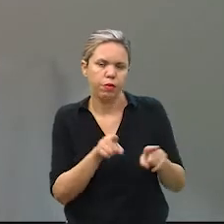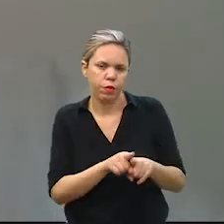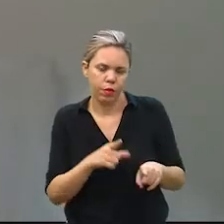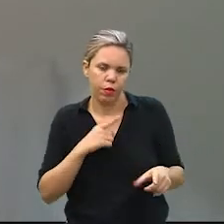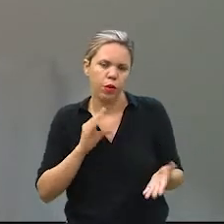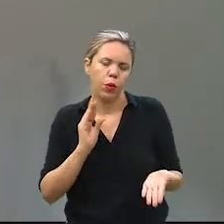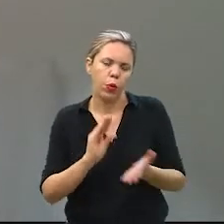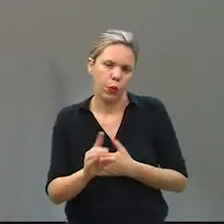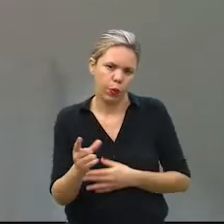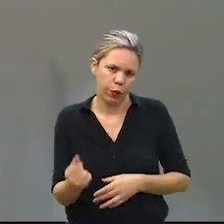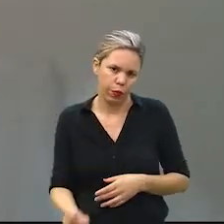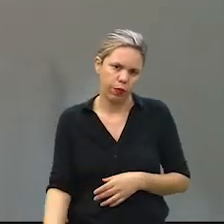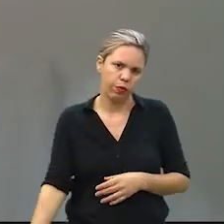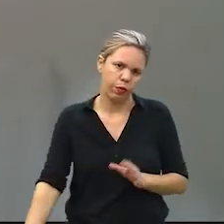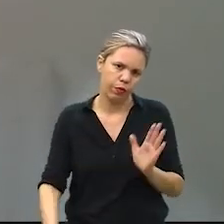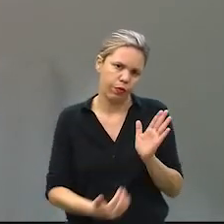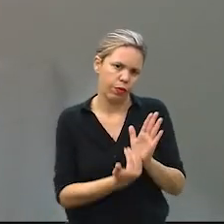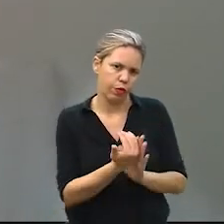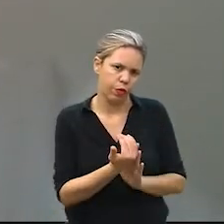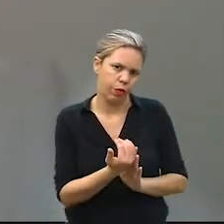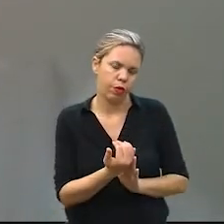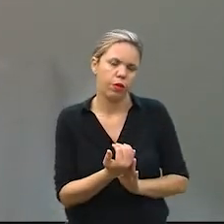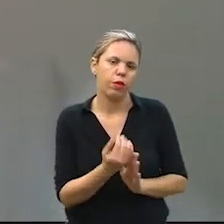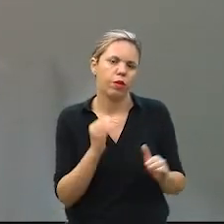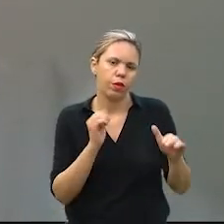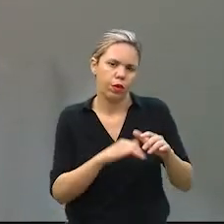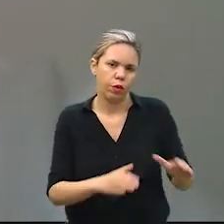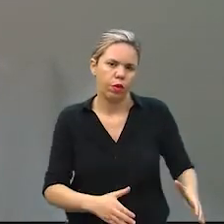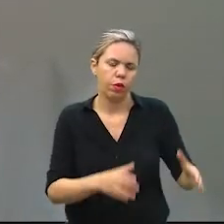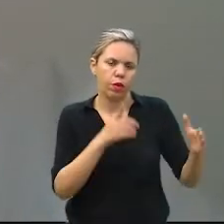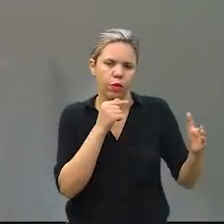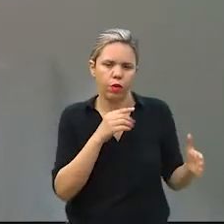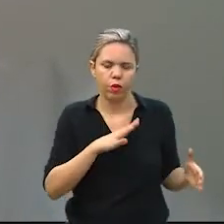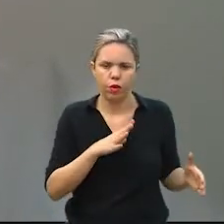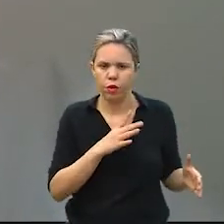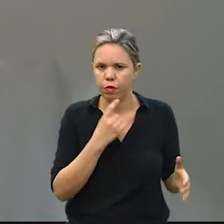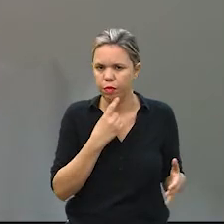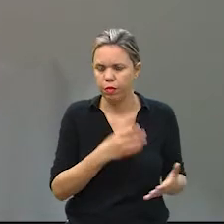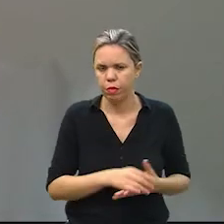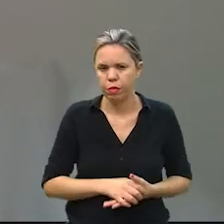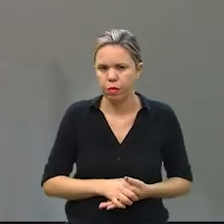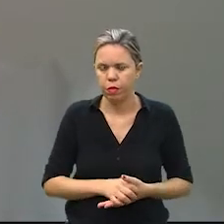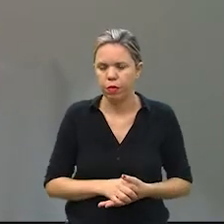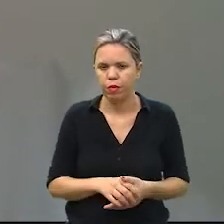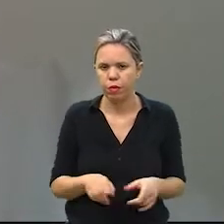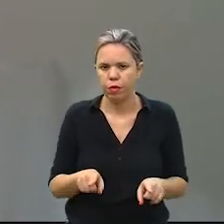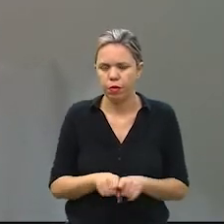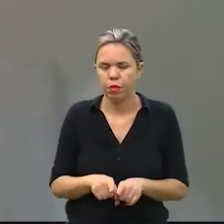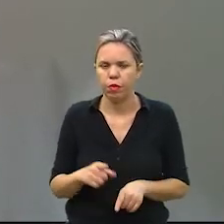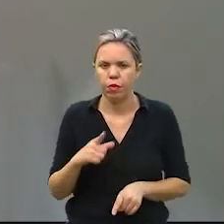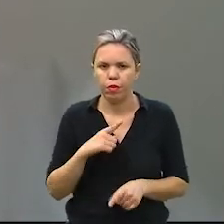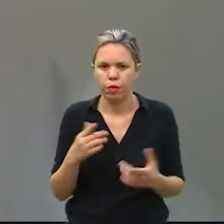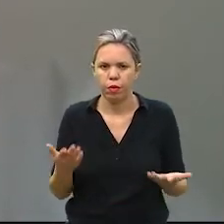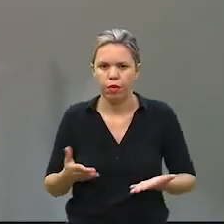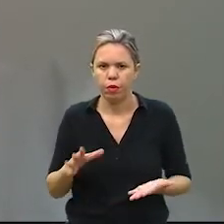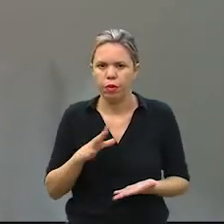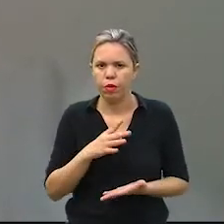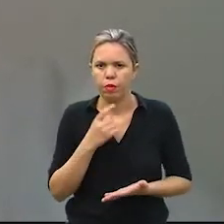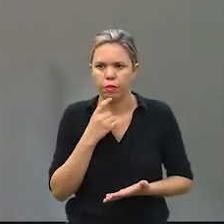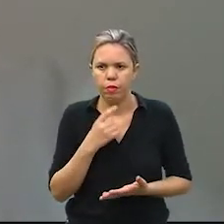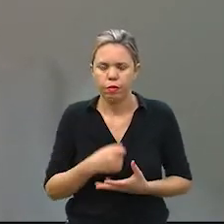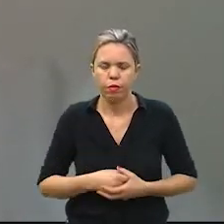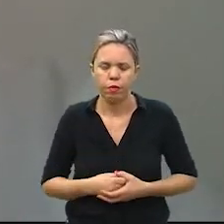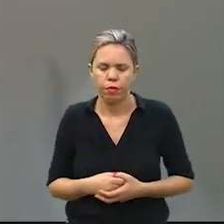grande investimento, aumentando a capacidade de reservatório de água na cidade de Campinas. Também nós temos hoje na cidade de